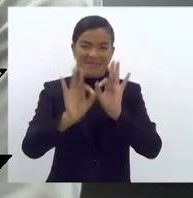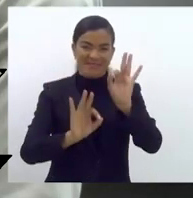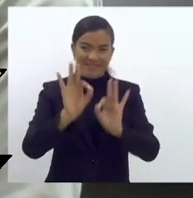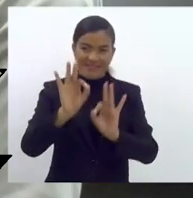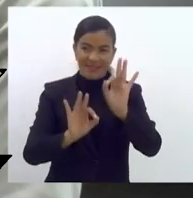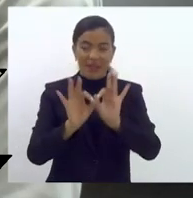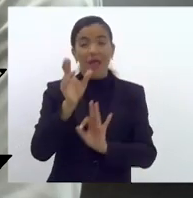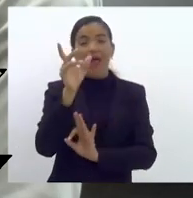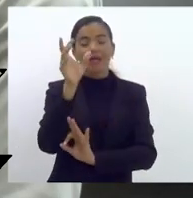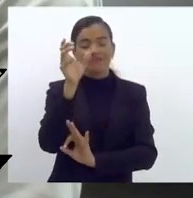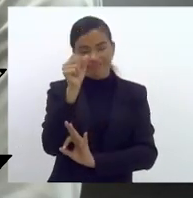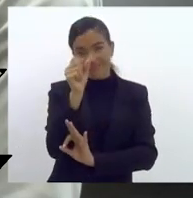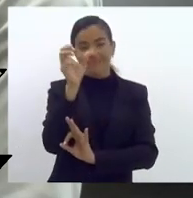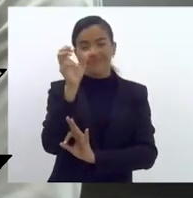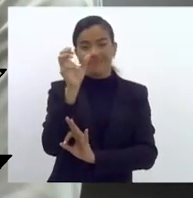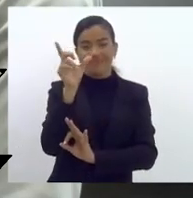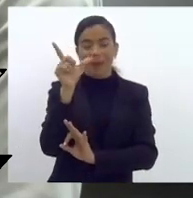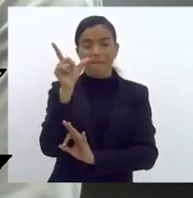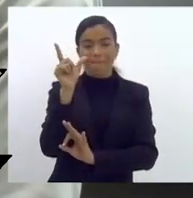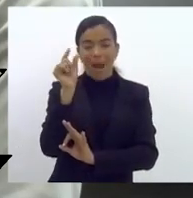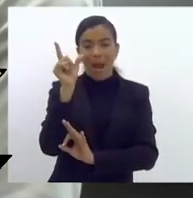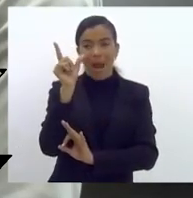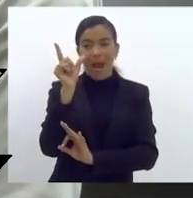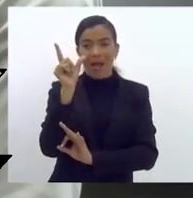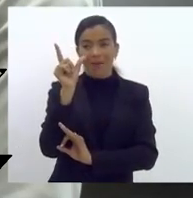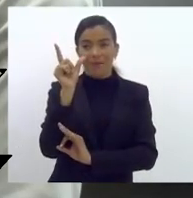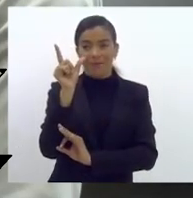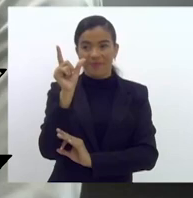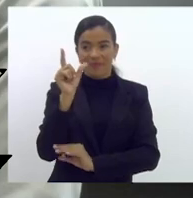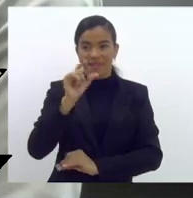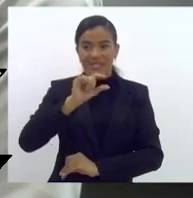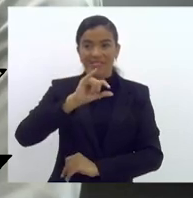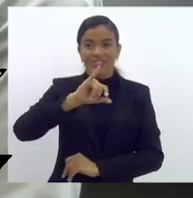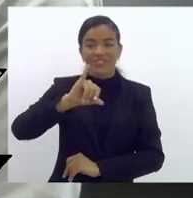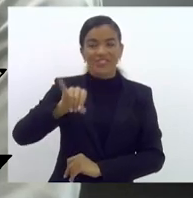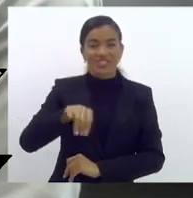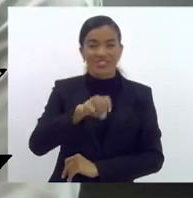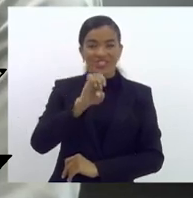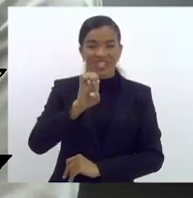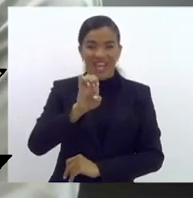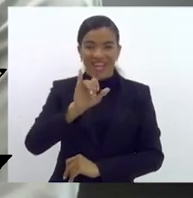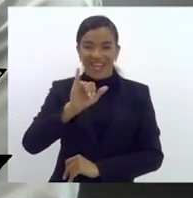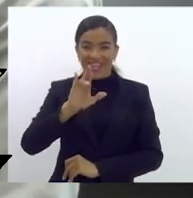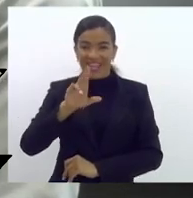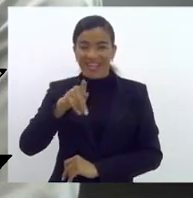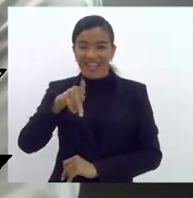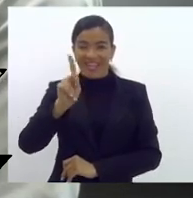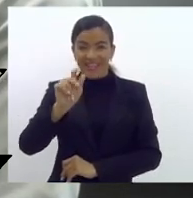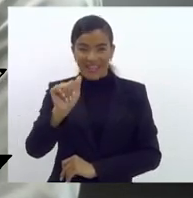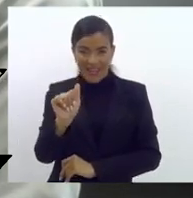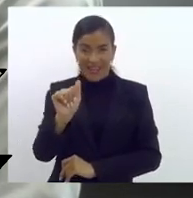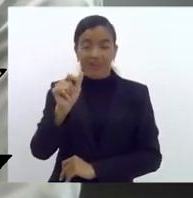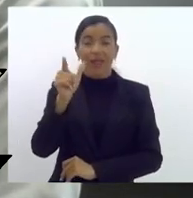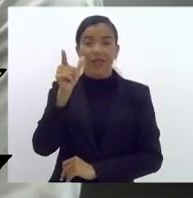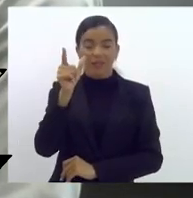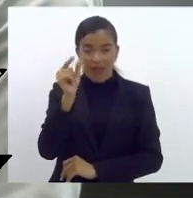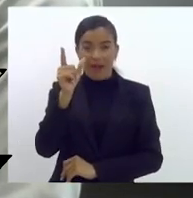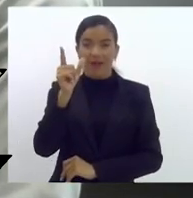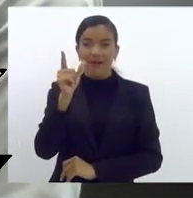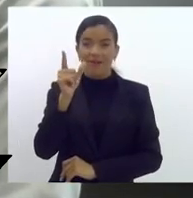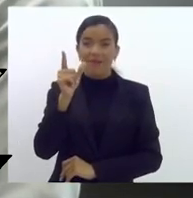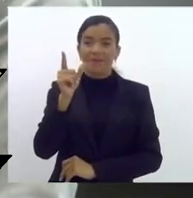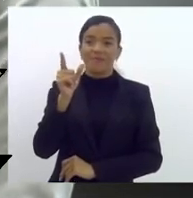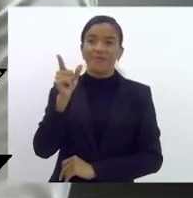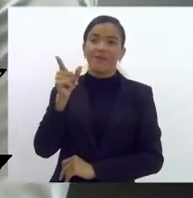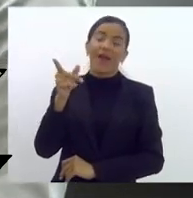cochilou e a jaica que é uma instituição japonesa também cochilou e